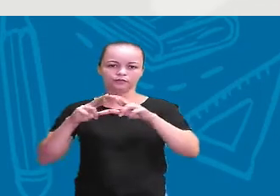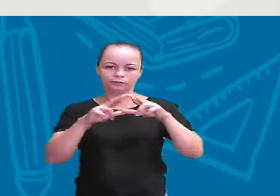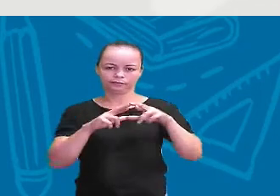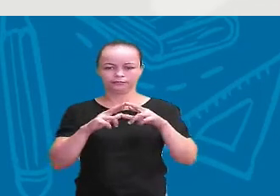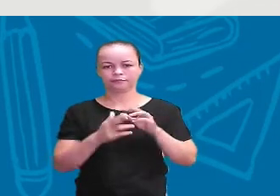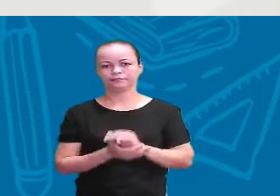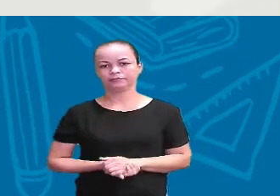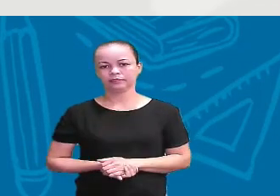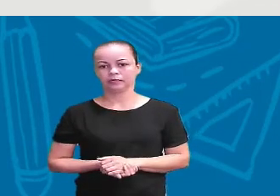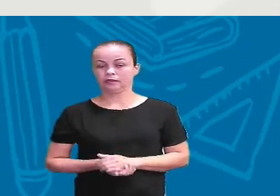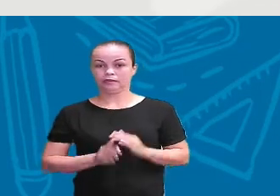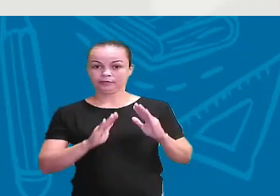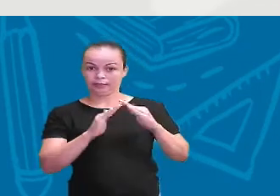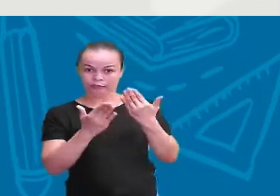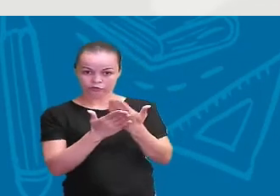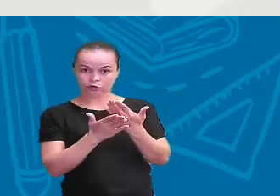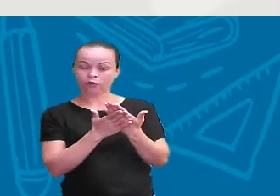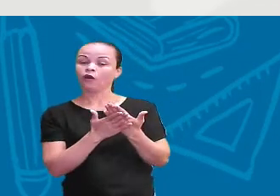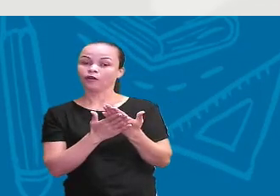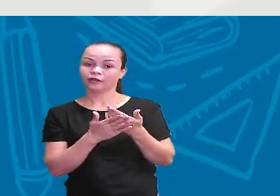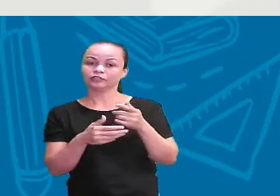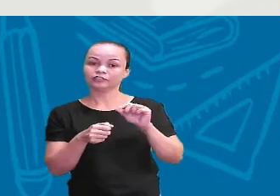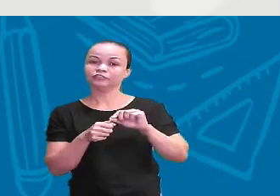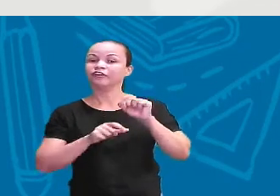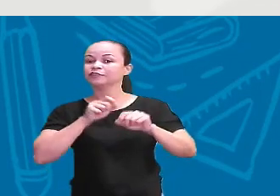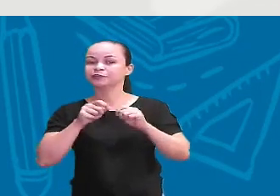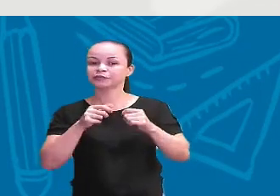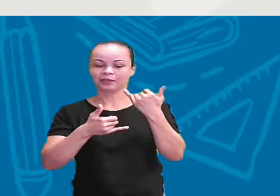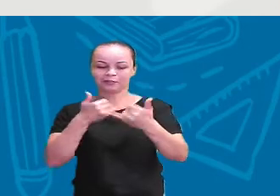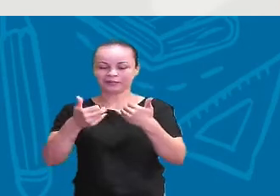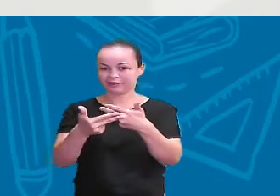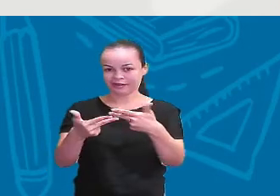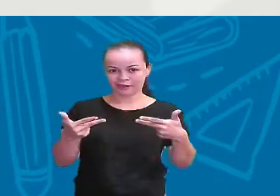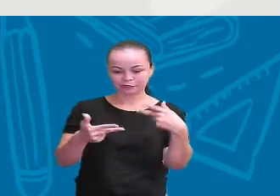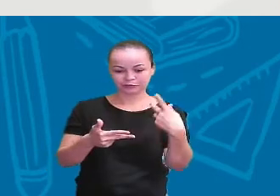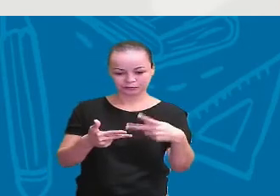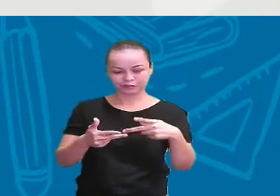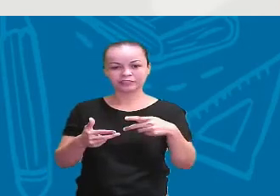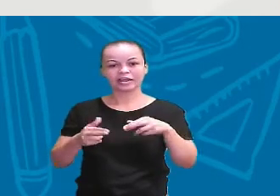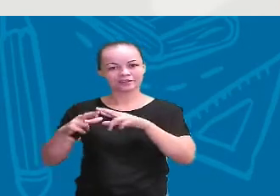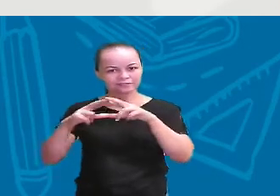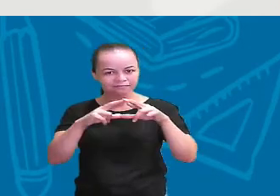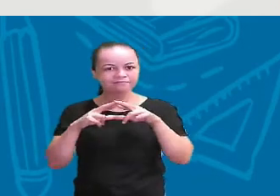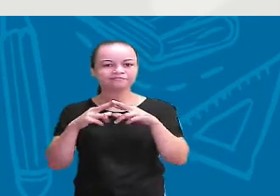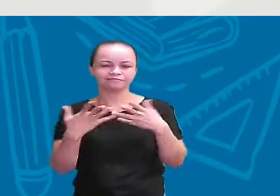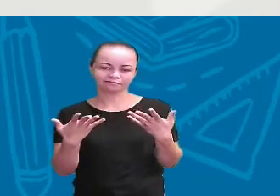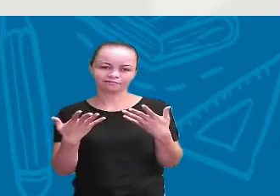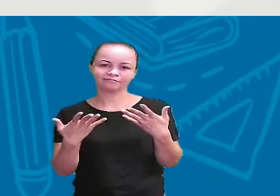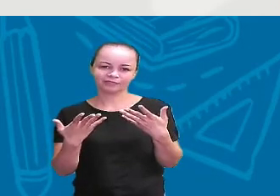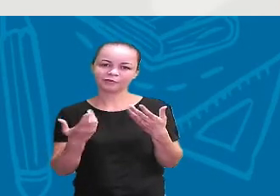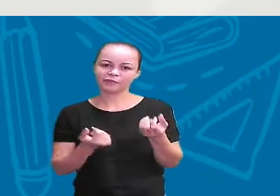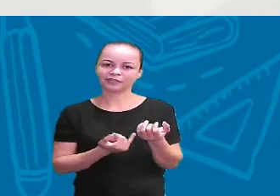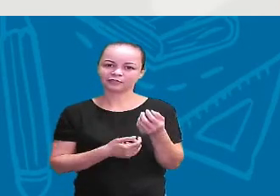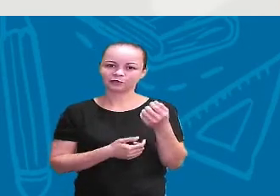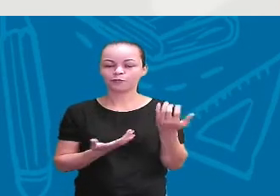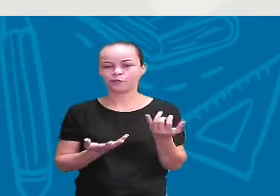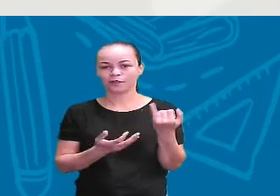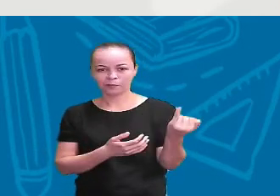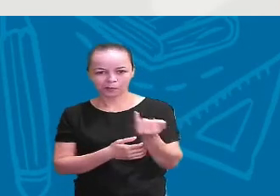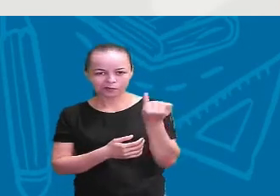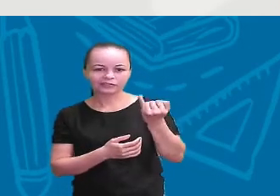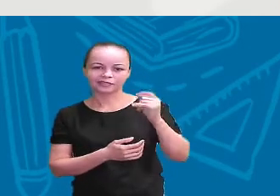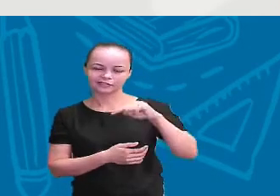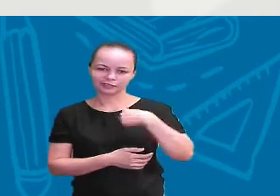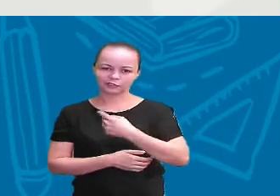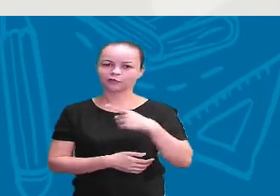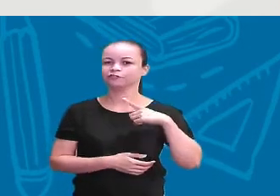escola, a gente é acostumado a fazer brinquedos com recicláveis, não é verdade? Olha aí, mais uma atitude que a gente pode ter, ó, para preservar